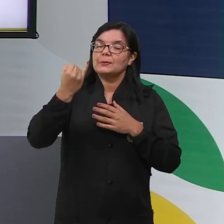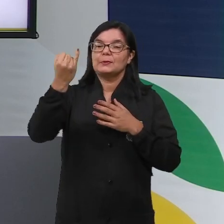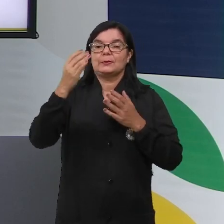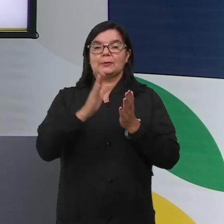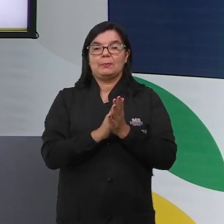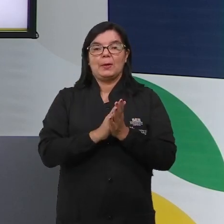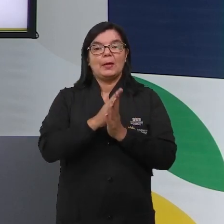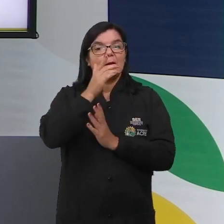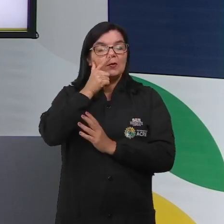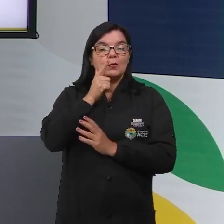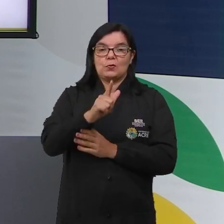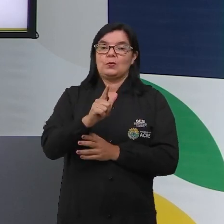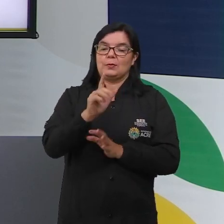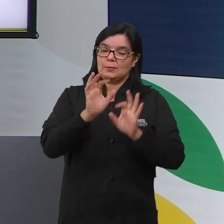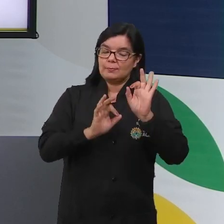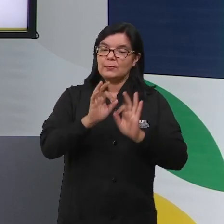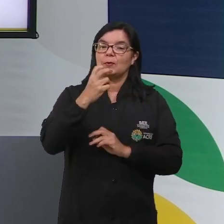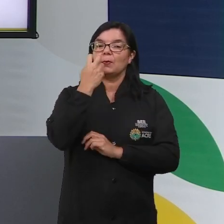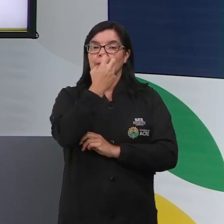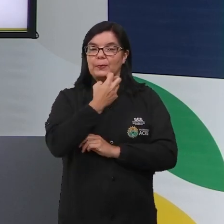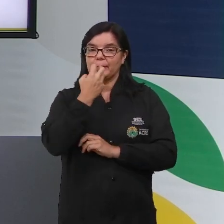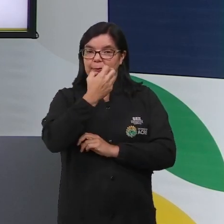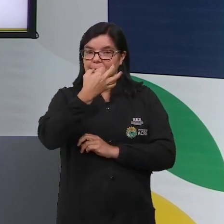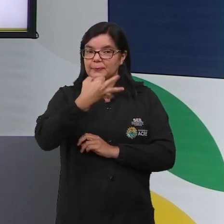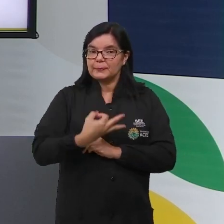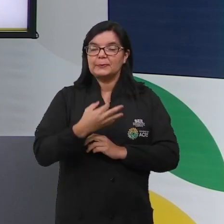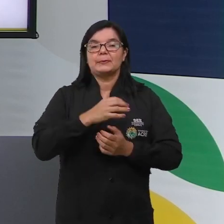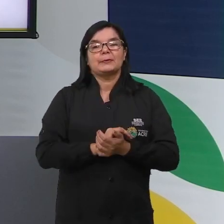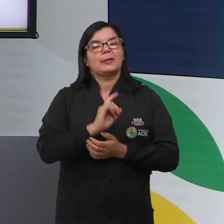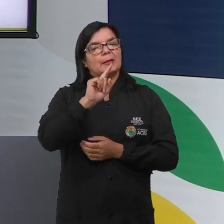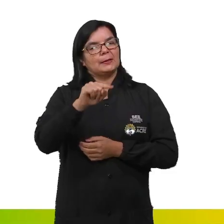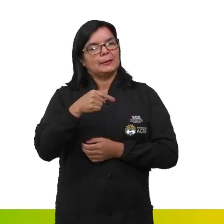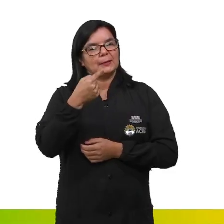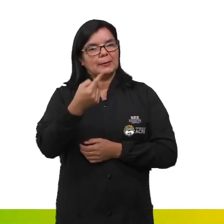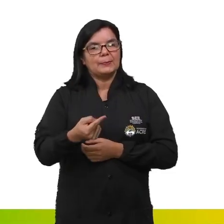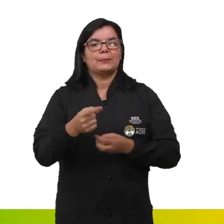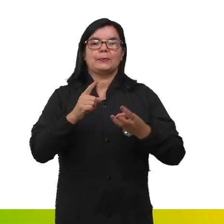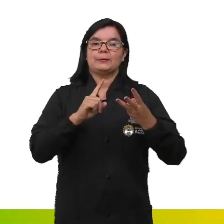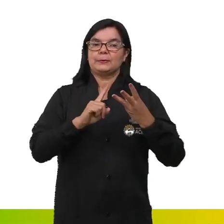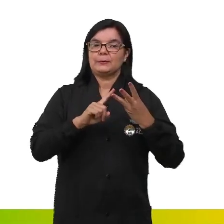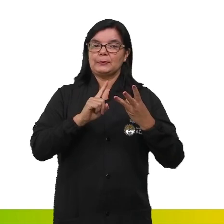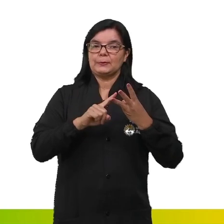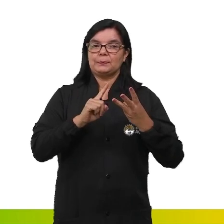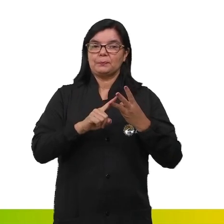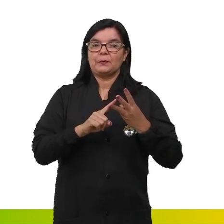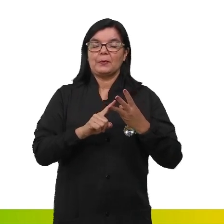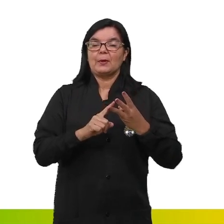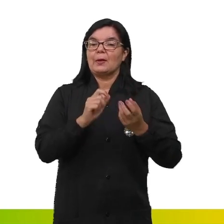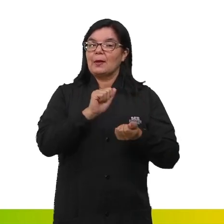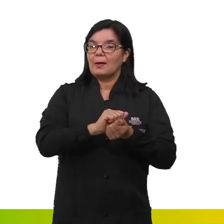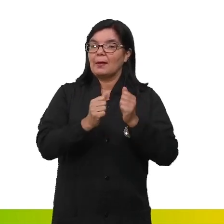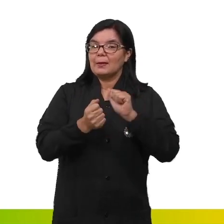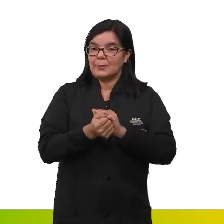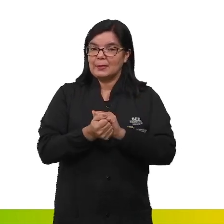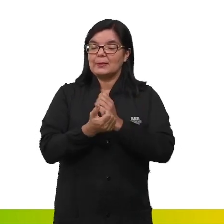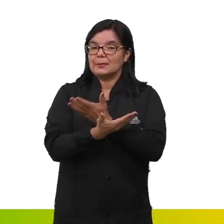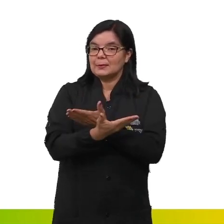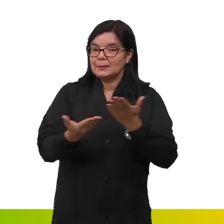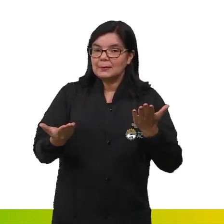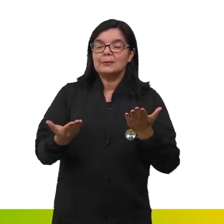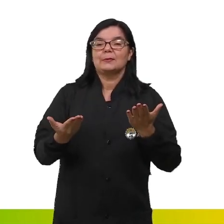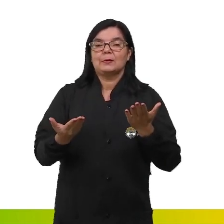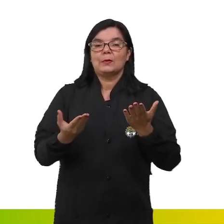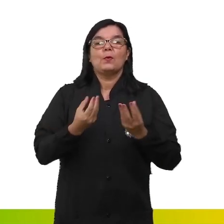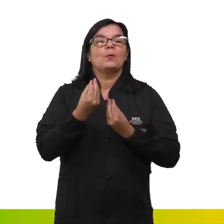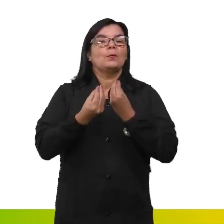para o alcance de uma produção oral eficaz, tá? Depois, nós temos aí a adequação ao público, quer dizer,